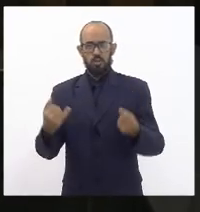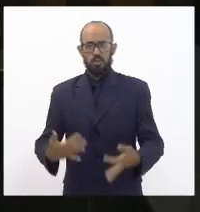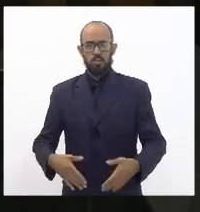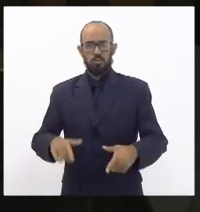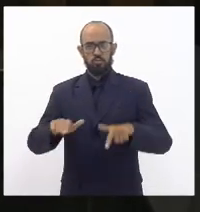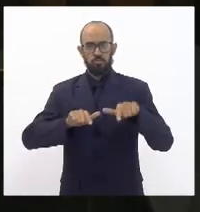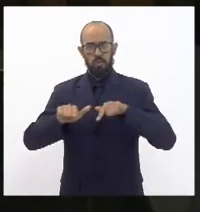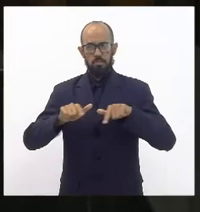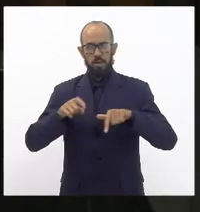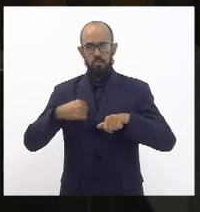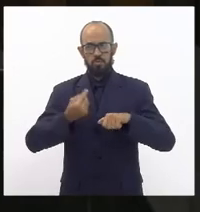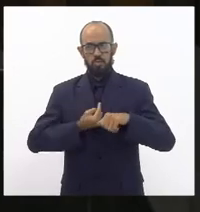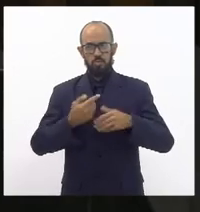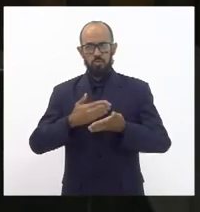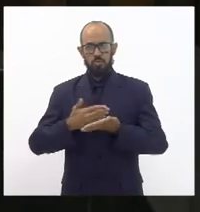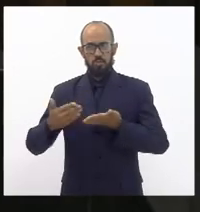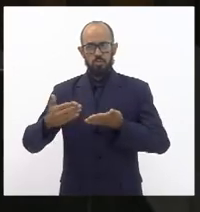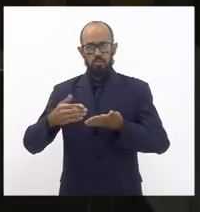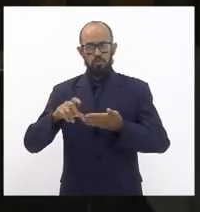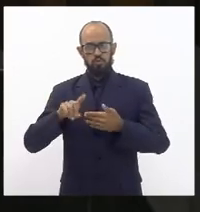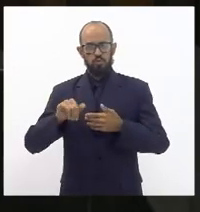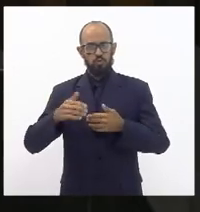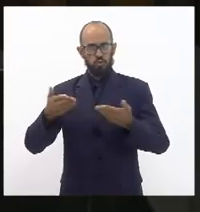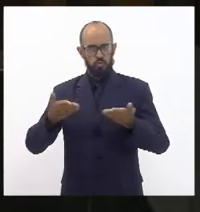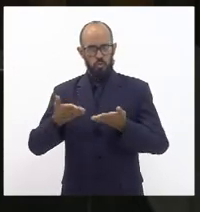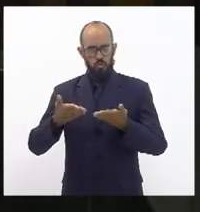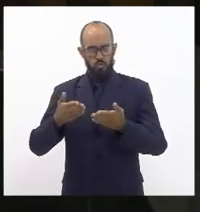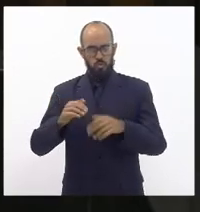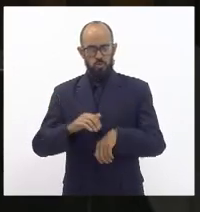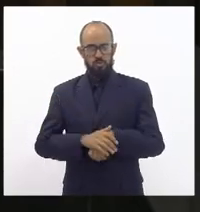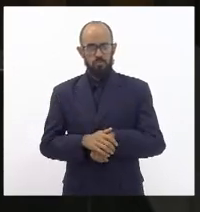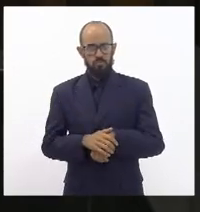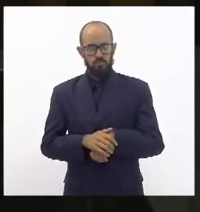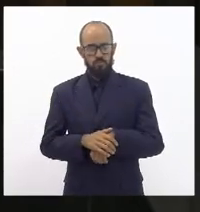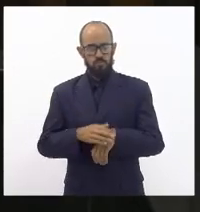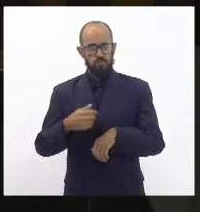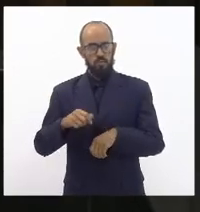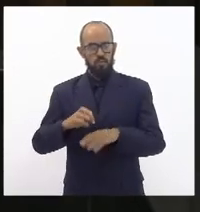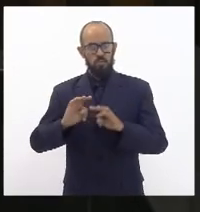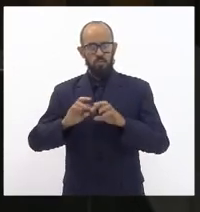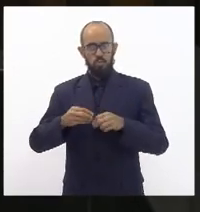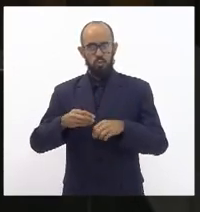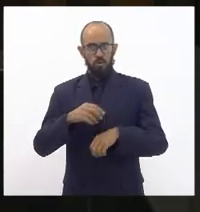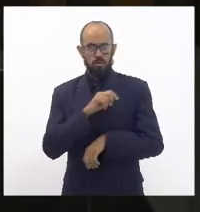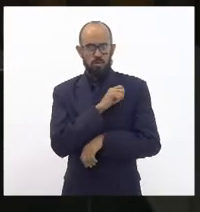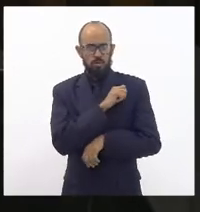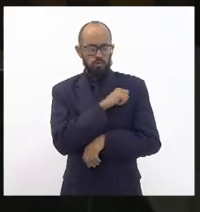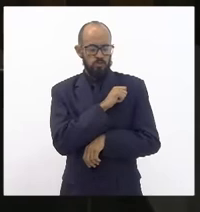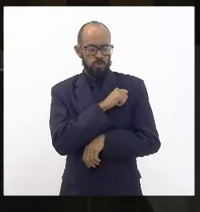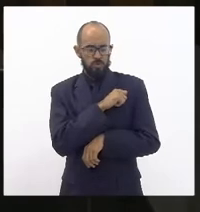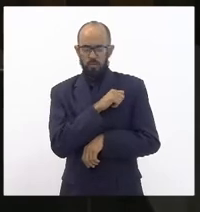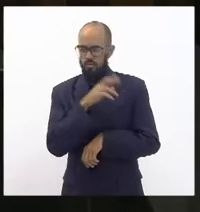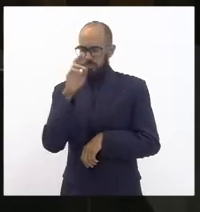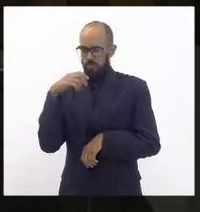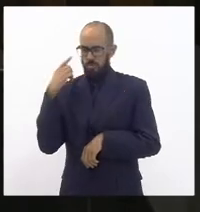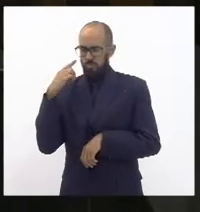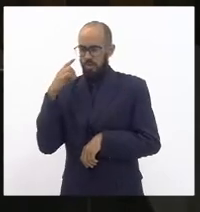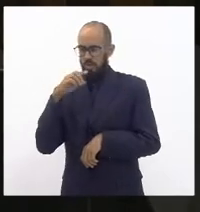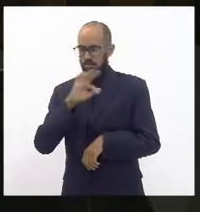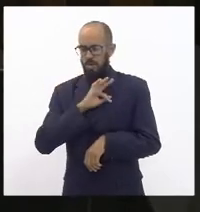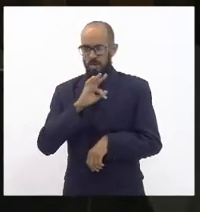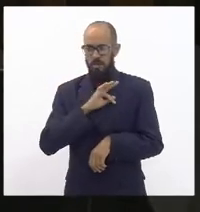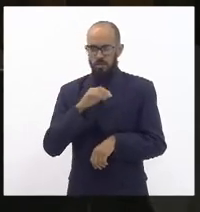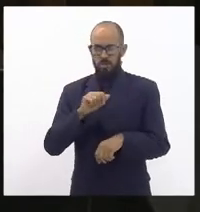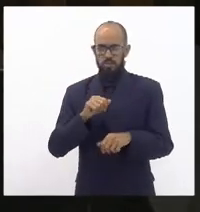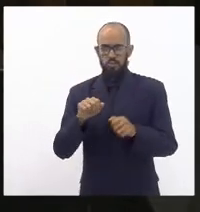é exatamente na data de hoje passando por todas as fiscalizações deputada Martha Rocha que a gente vem fazendo desde